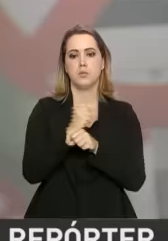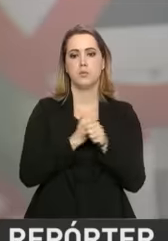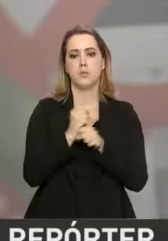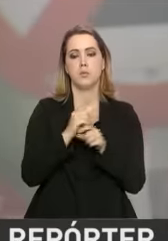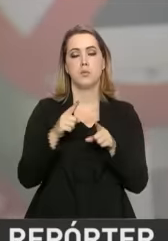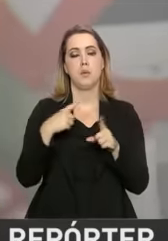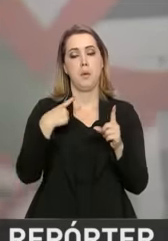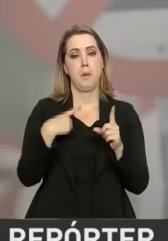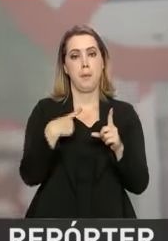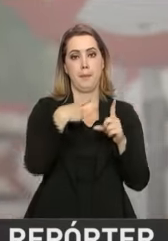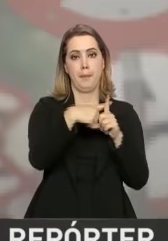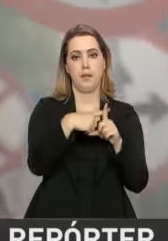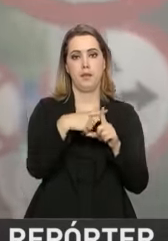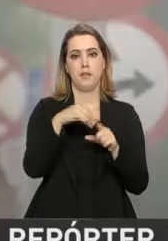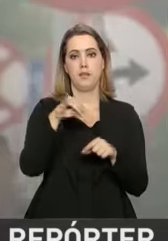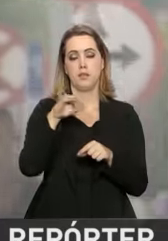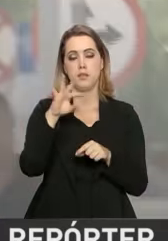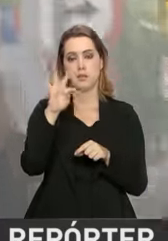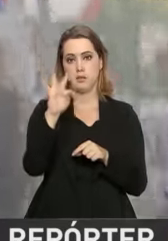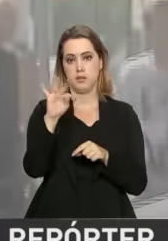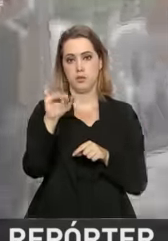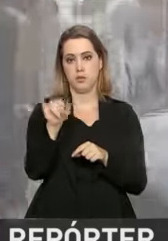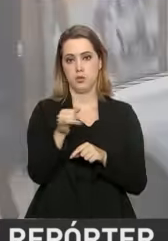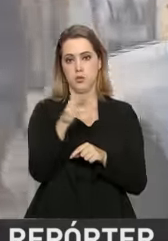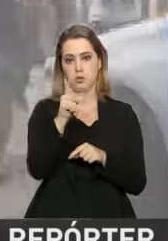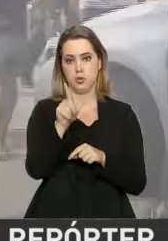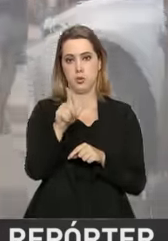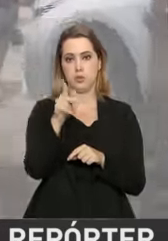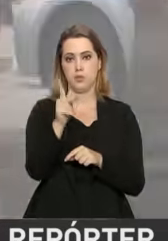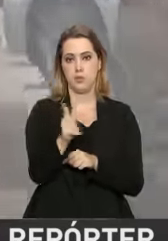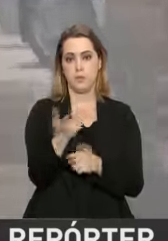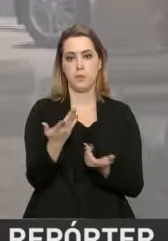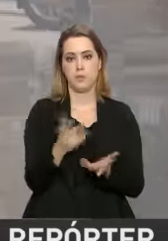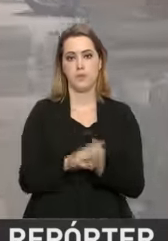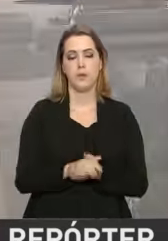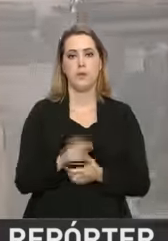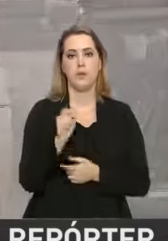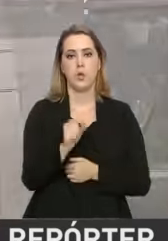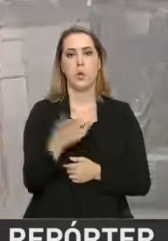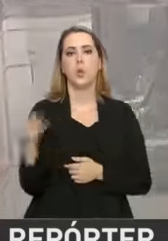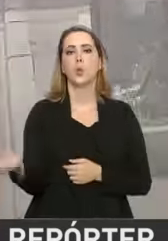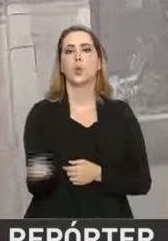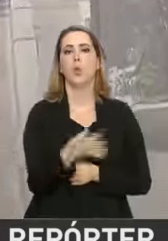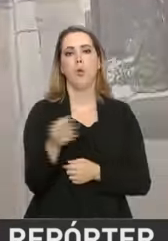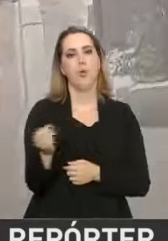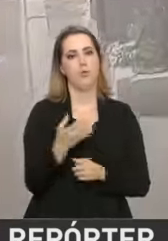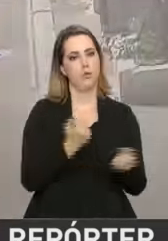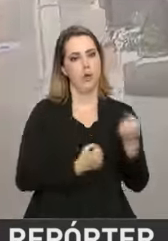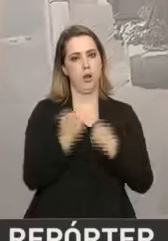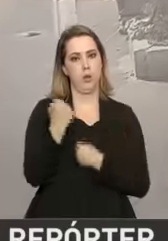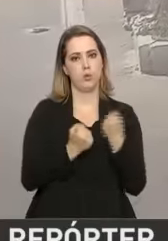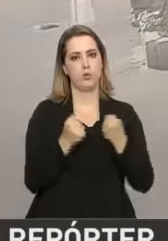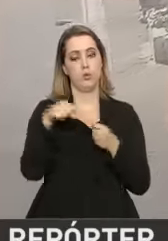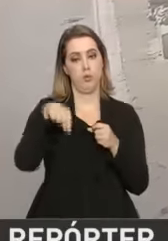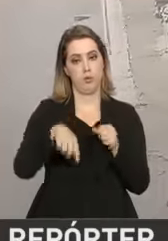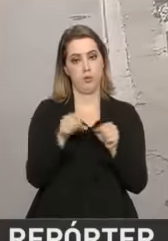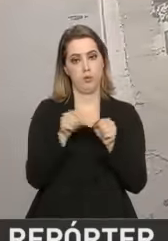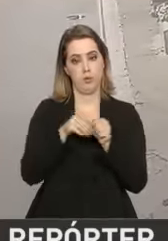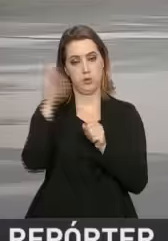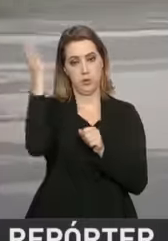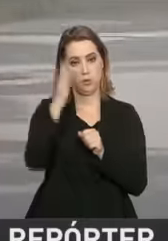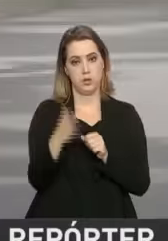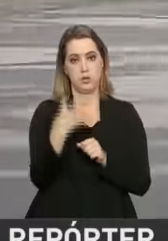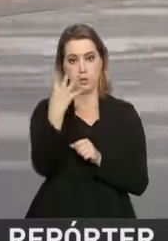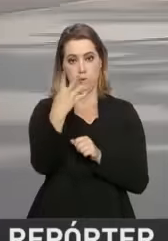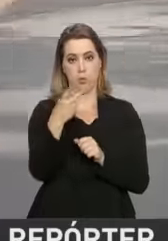TJLP. Apenas um carro pode ser financiado por CPF e deve ser veículo novo, de fabricação nacional, de